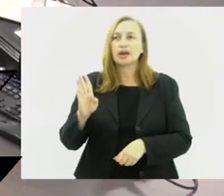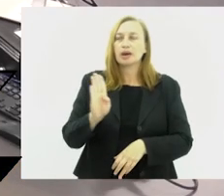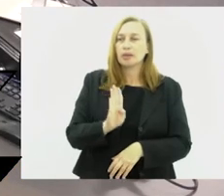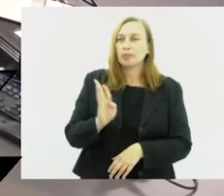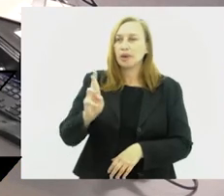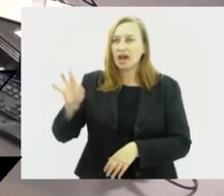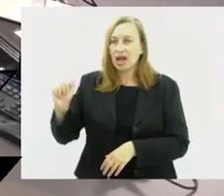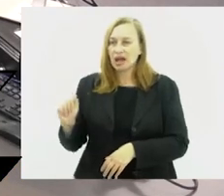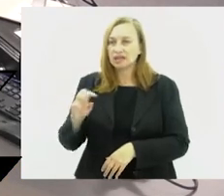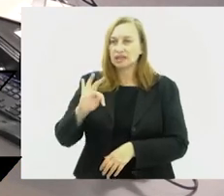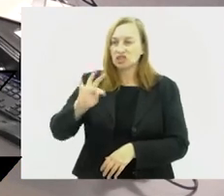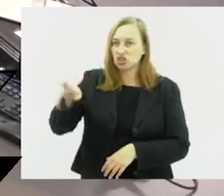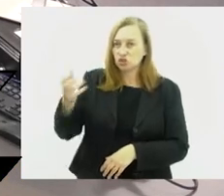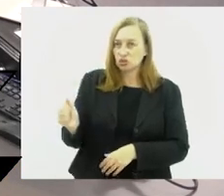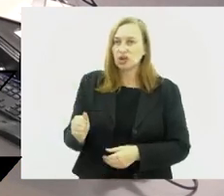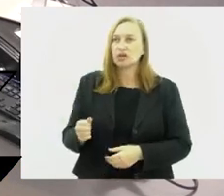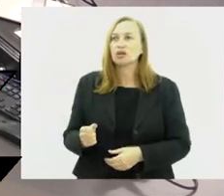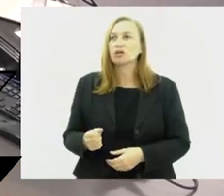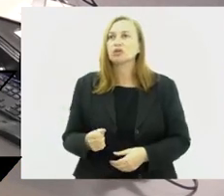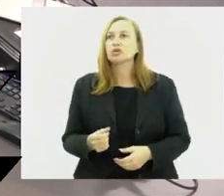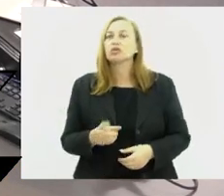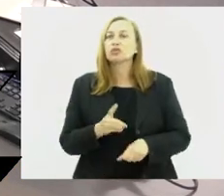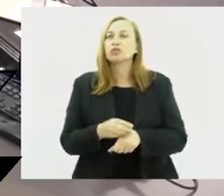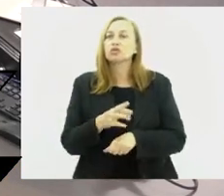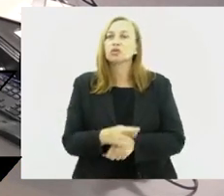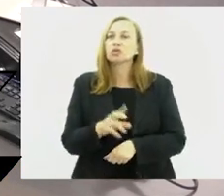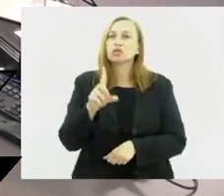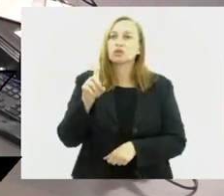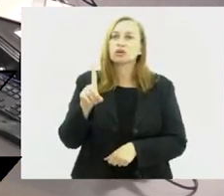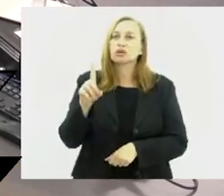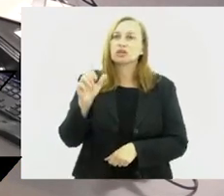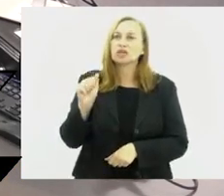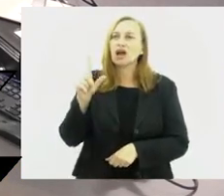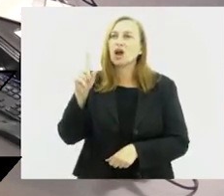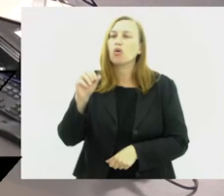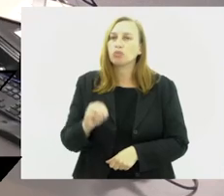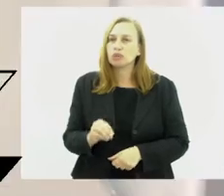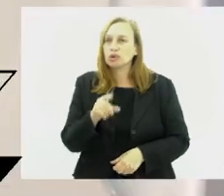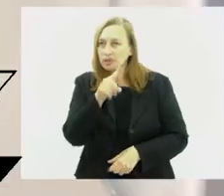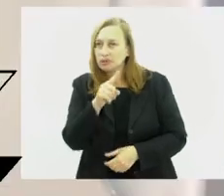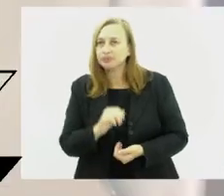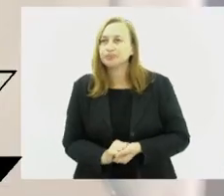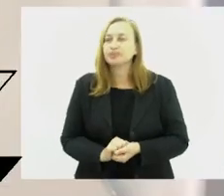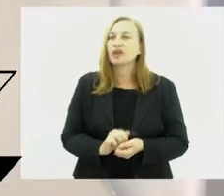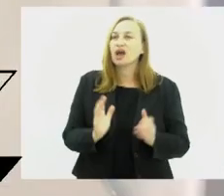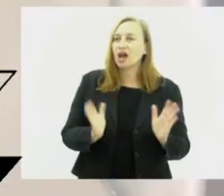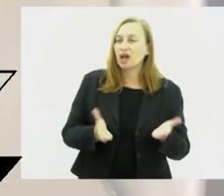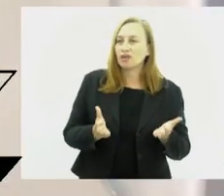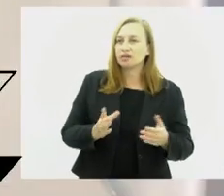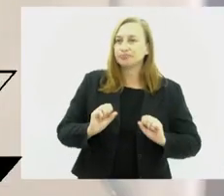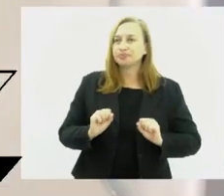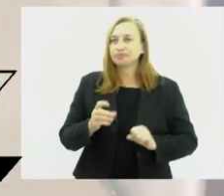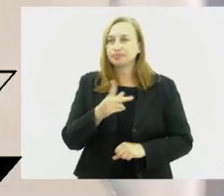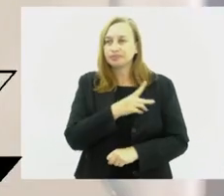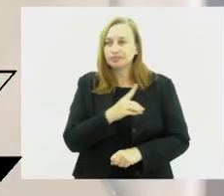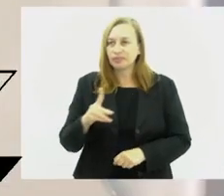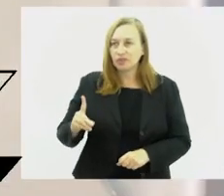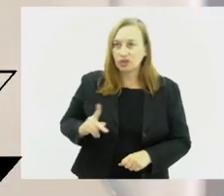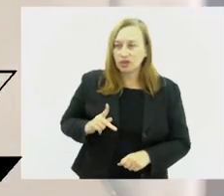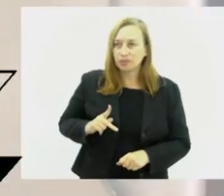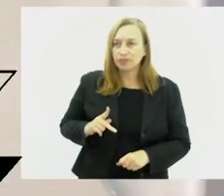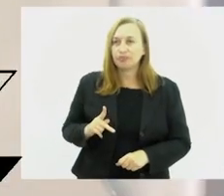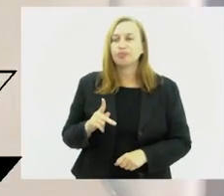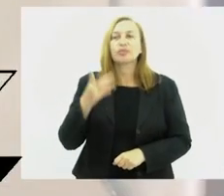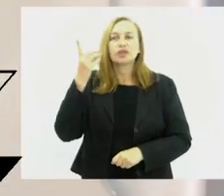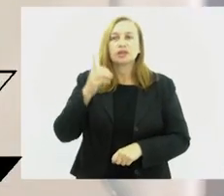Cadê o doutor Dalber? Enfim, está aqui a nominata dele. Vou passar a palavra para a Defensoria Pública, doutora